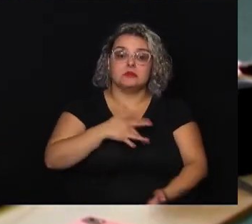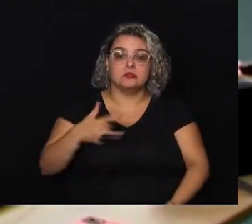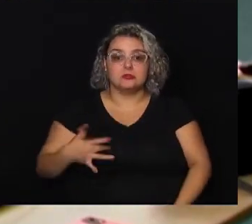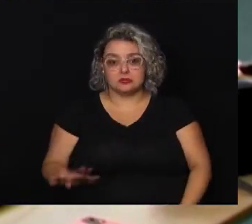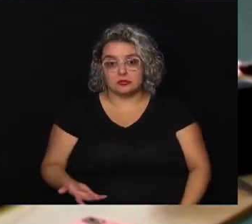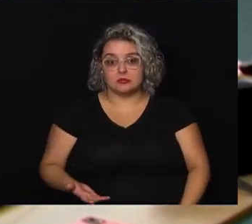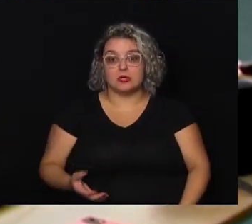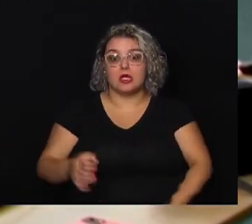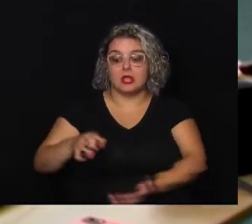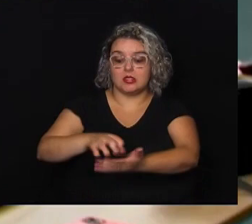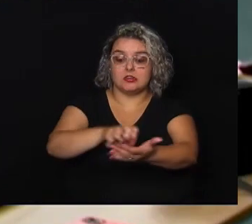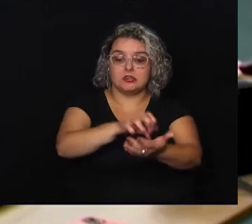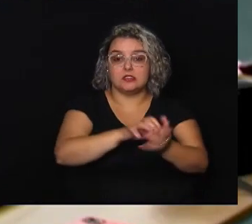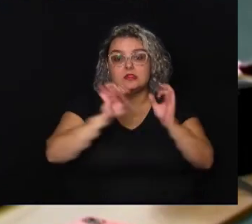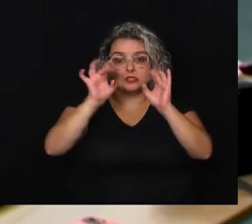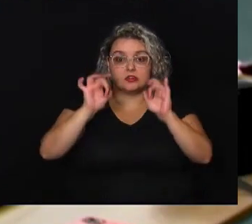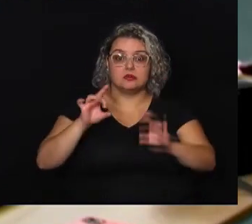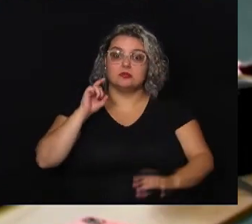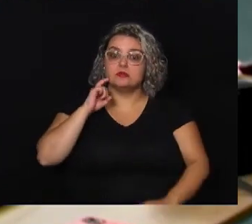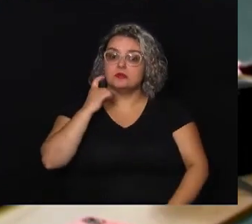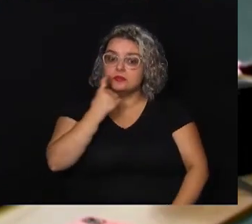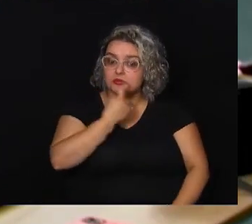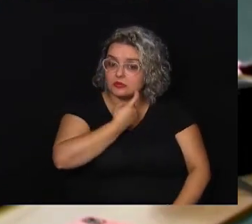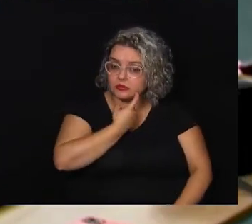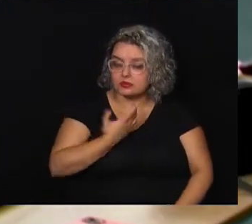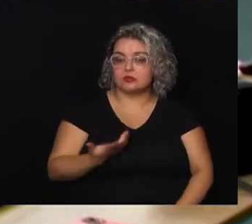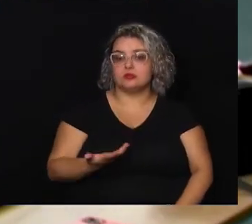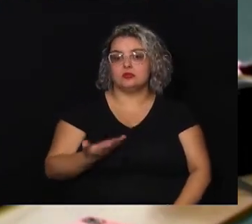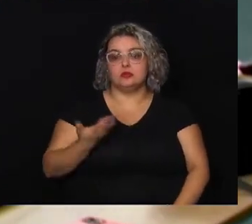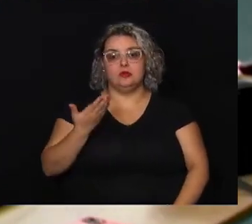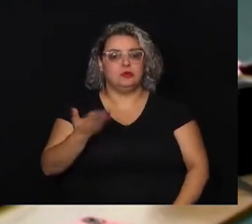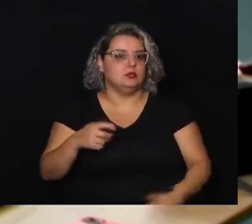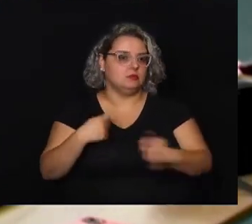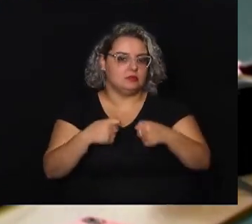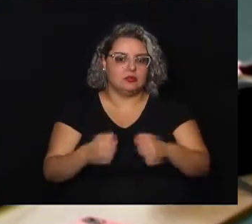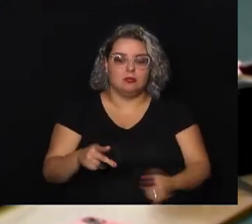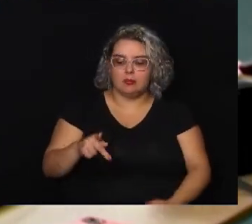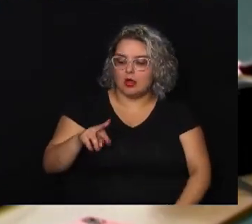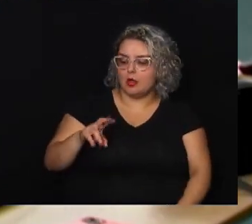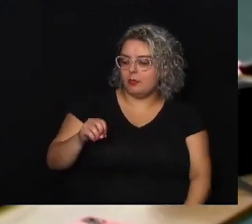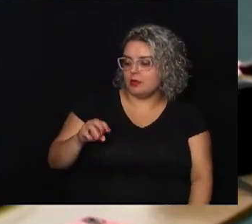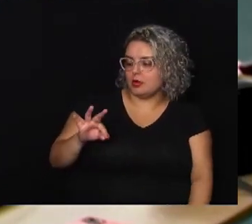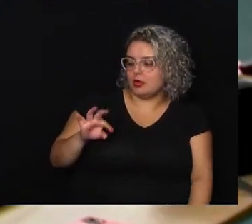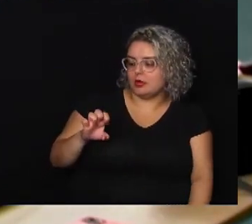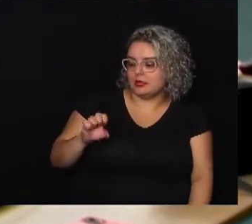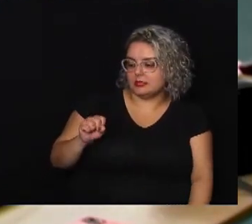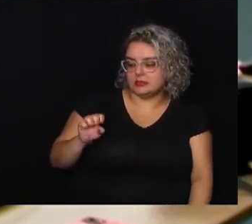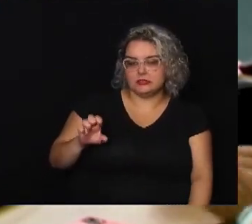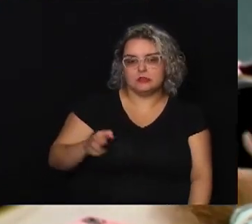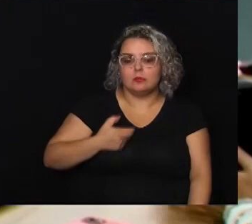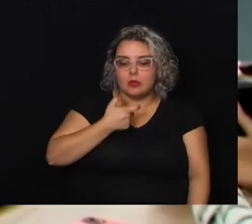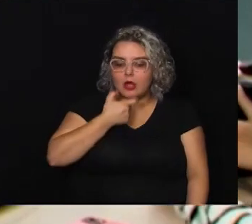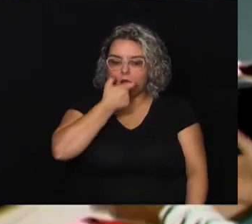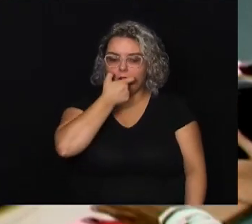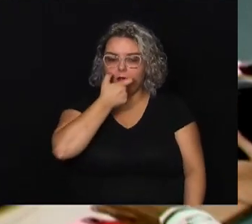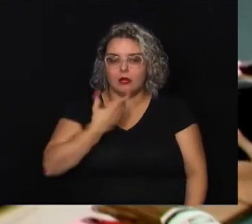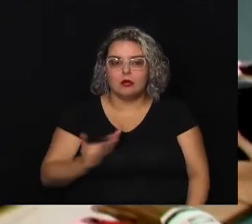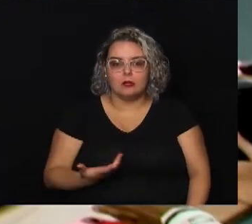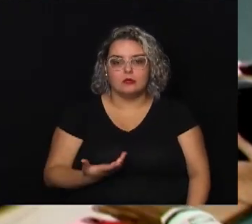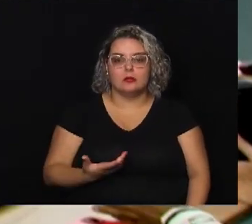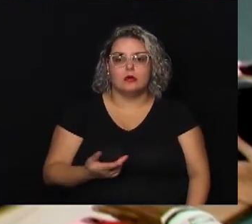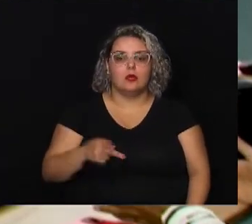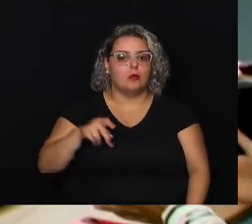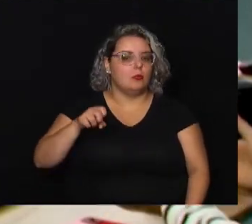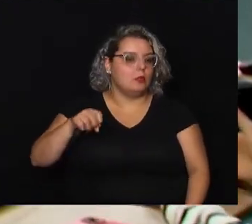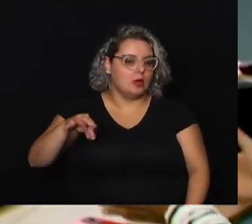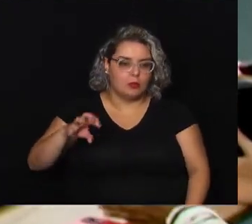Centros de especialidade odontológica, para você que precisa fazer uma prótese, uma dentadura, uma ponte móvel, ou um tratamento